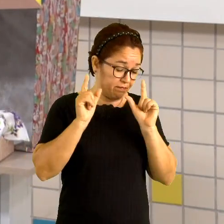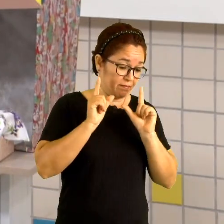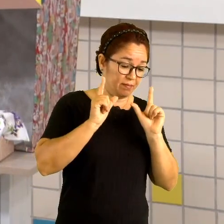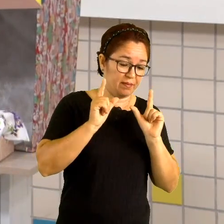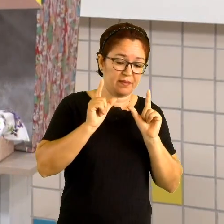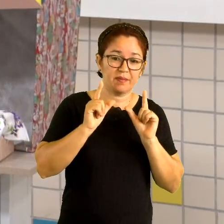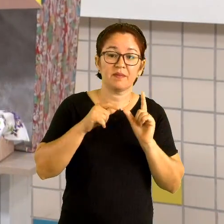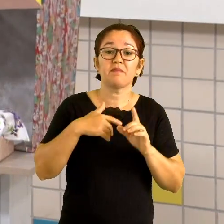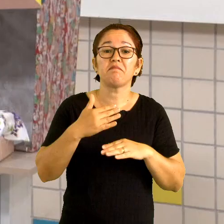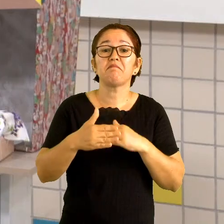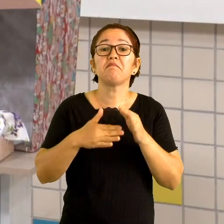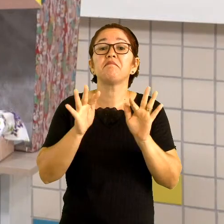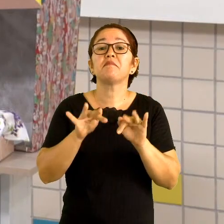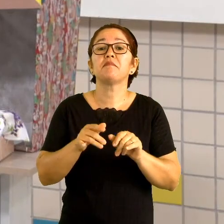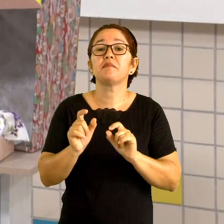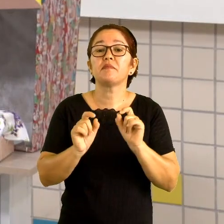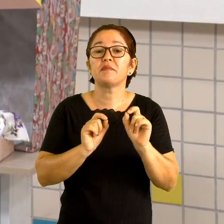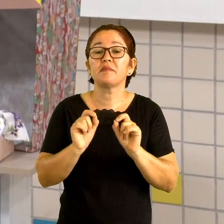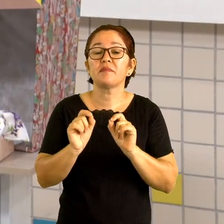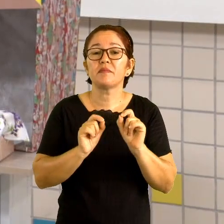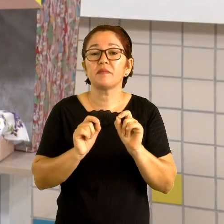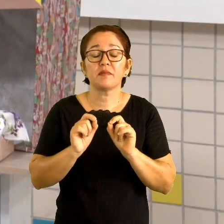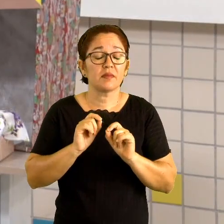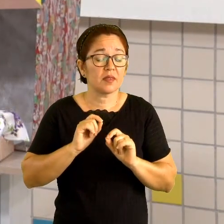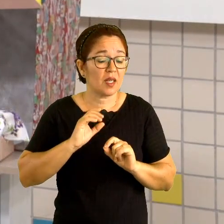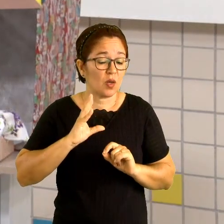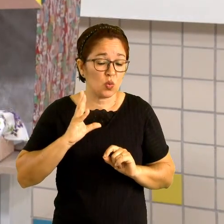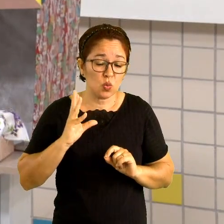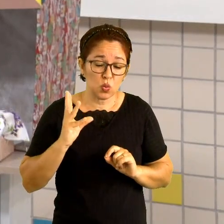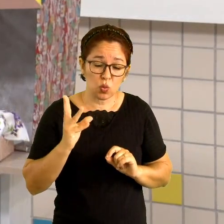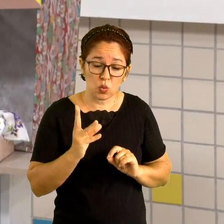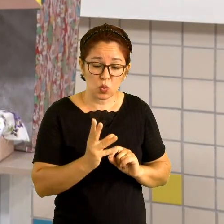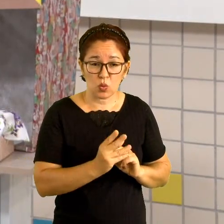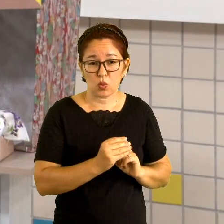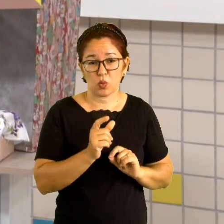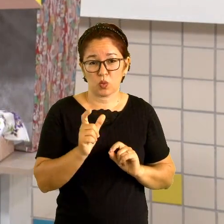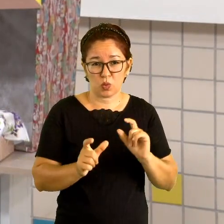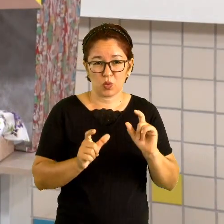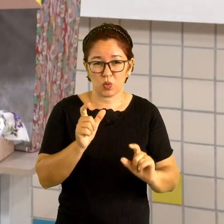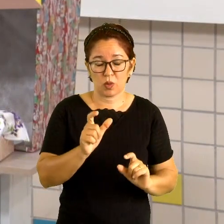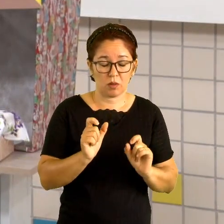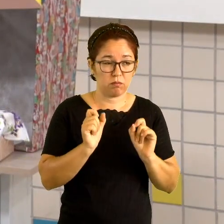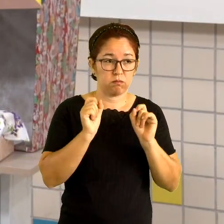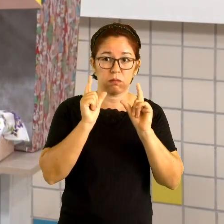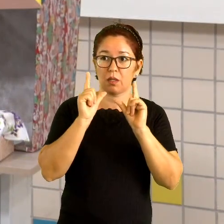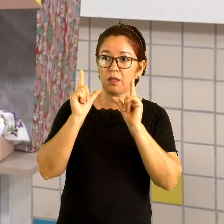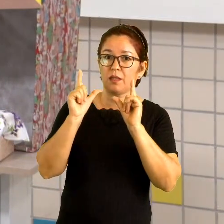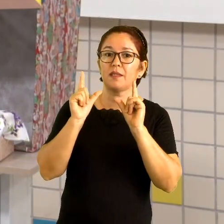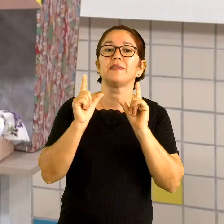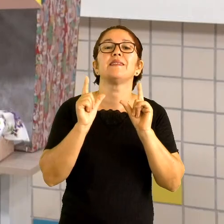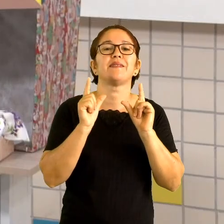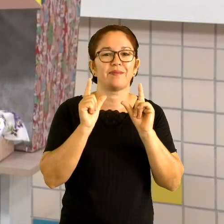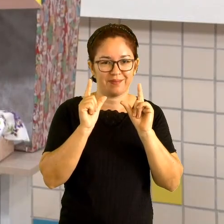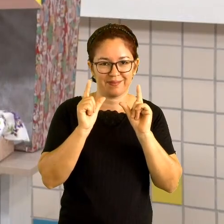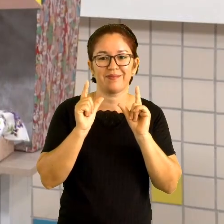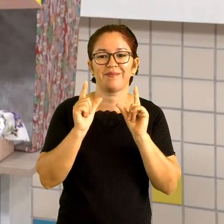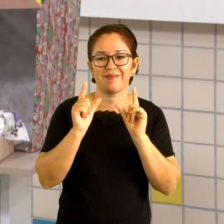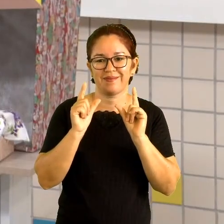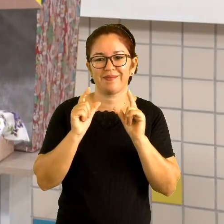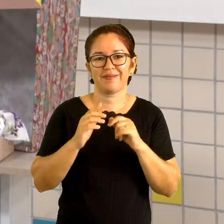história? Termina a história com todos os personagens acordados, certo? Então, agora olha